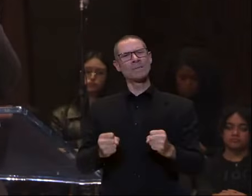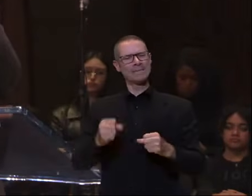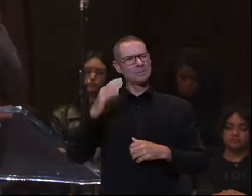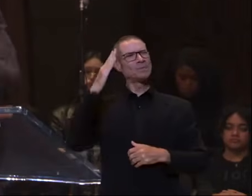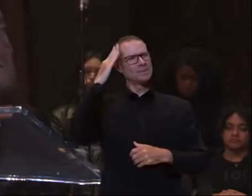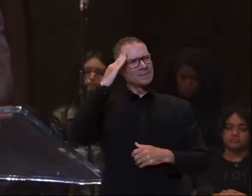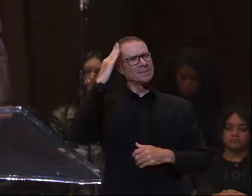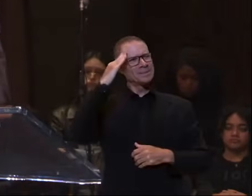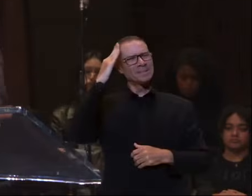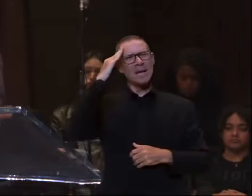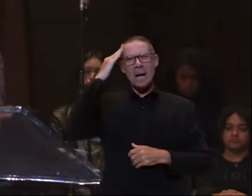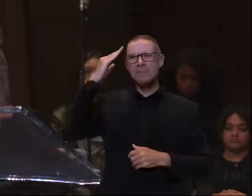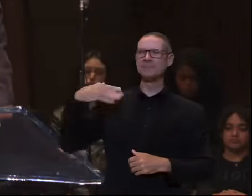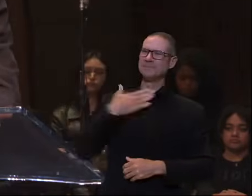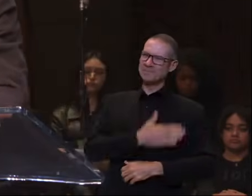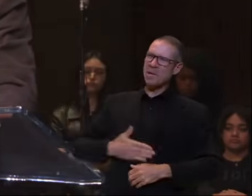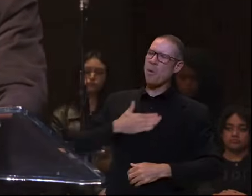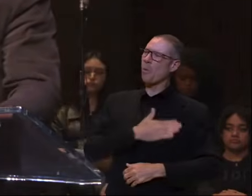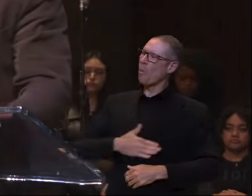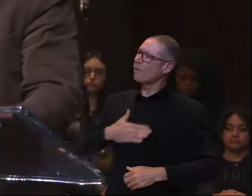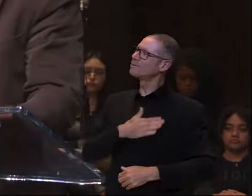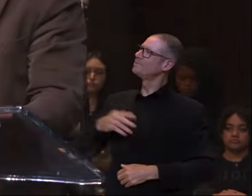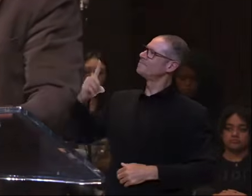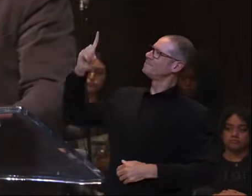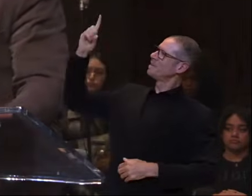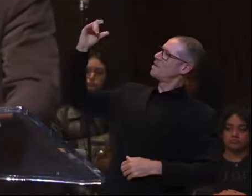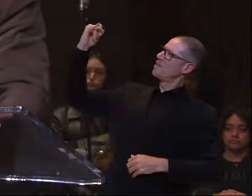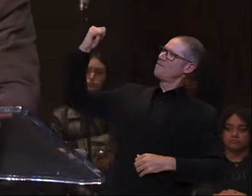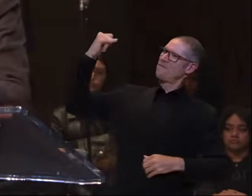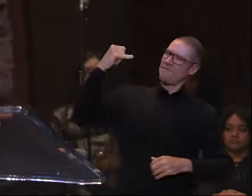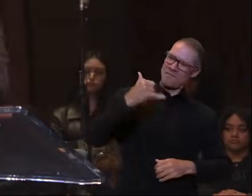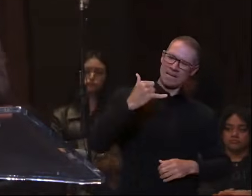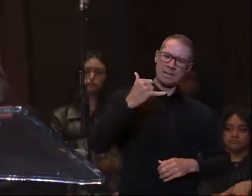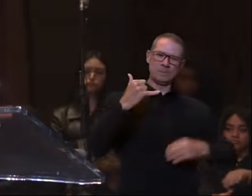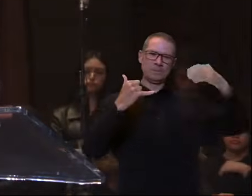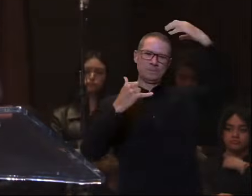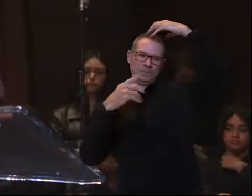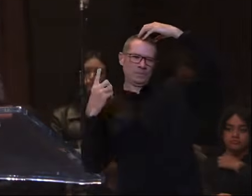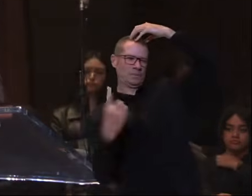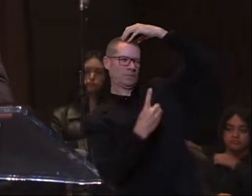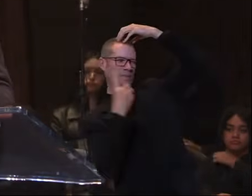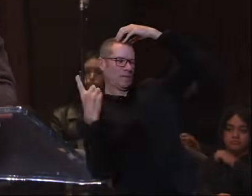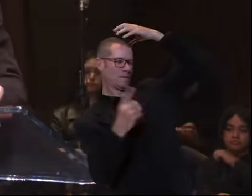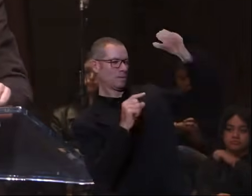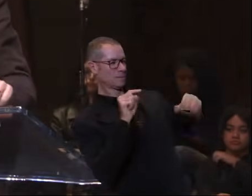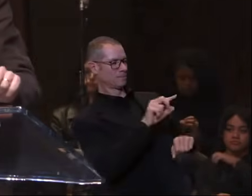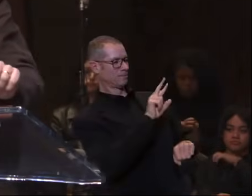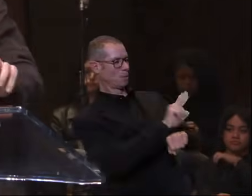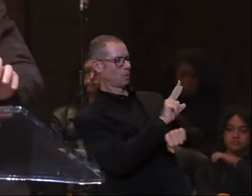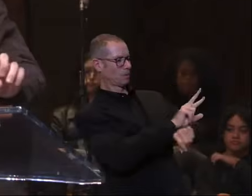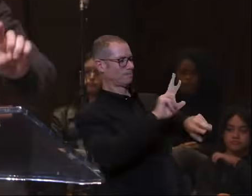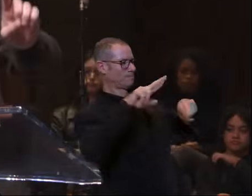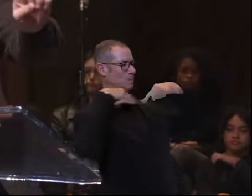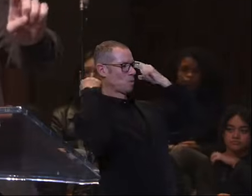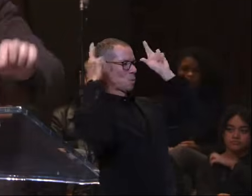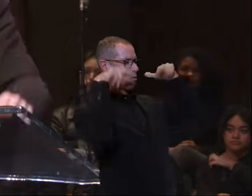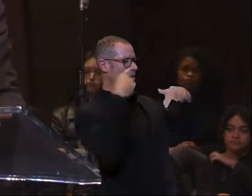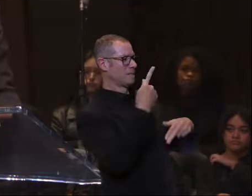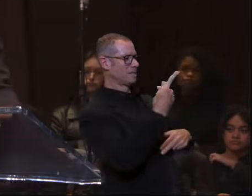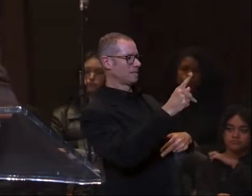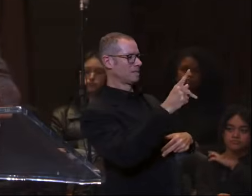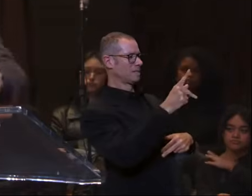sabe? Eu gosto quando Deus fala para Davi: ei, quando você estava cuidando lá das ovelhas do teu